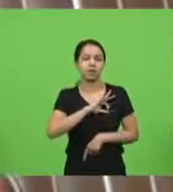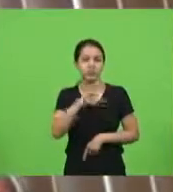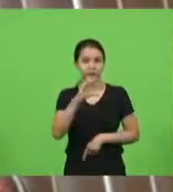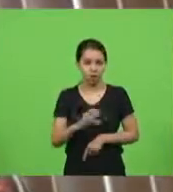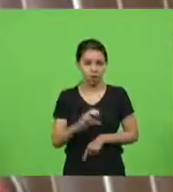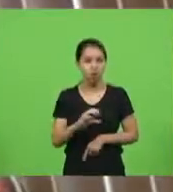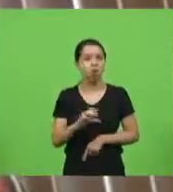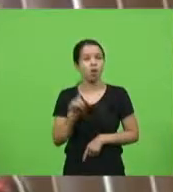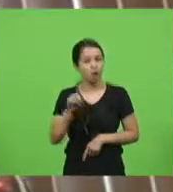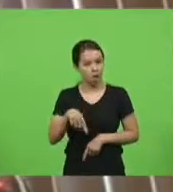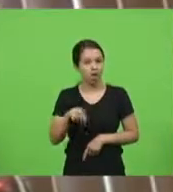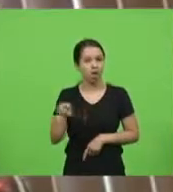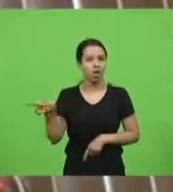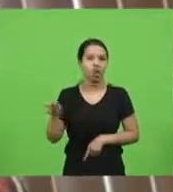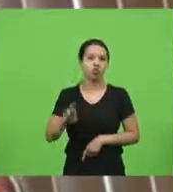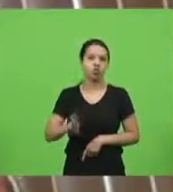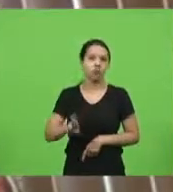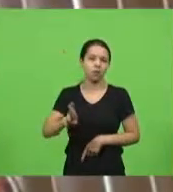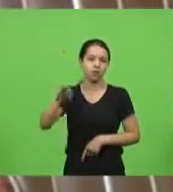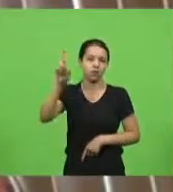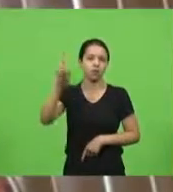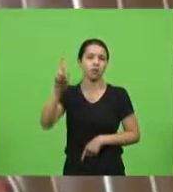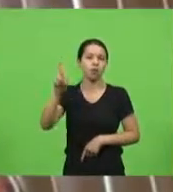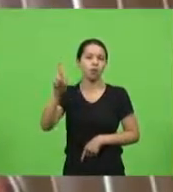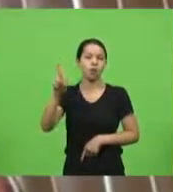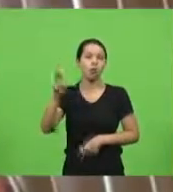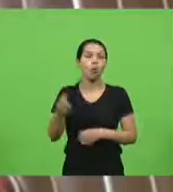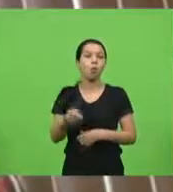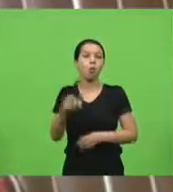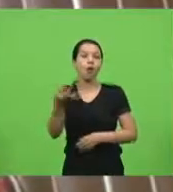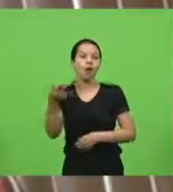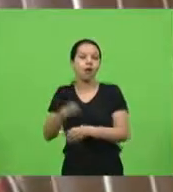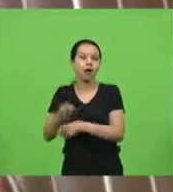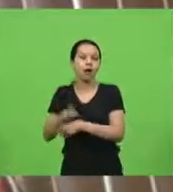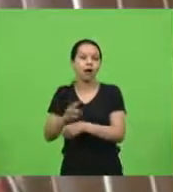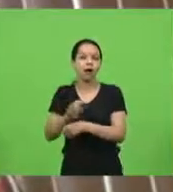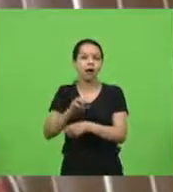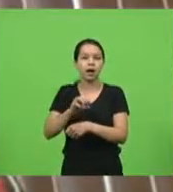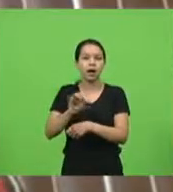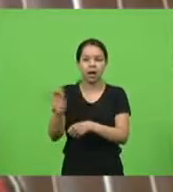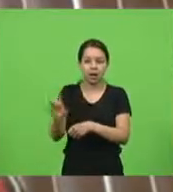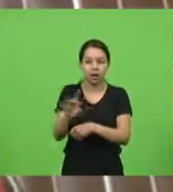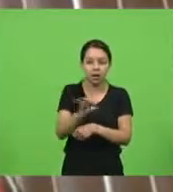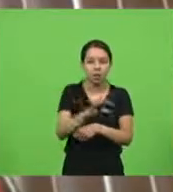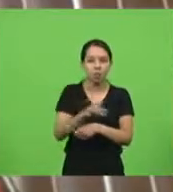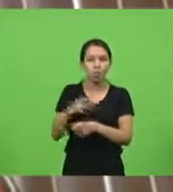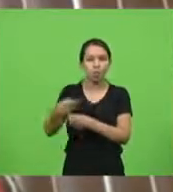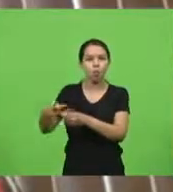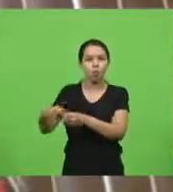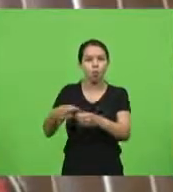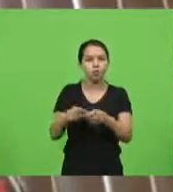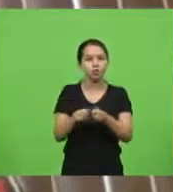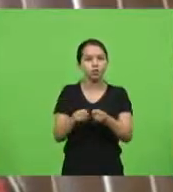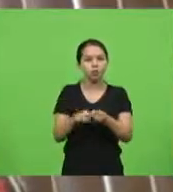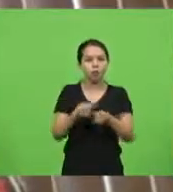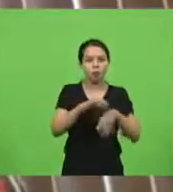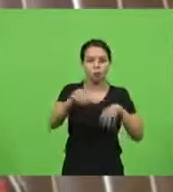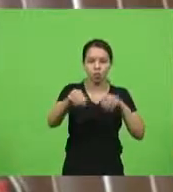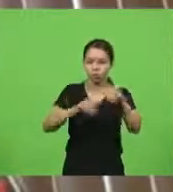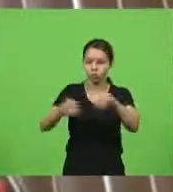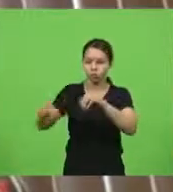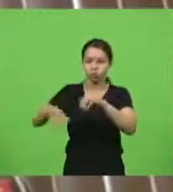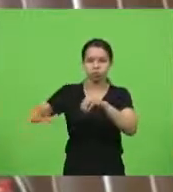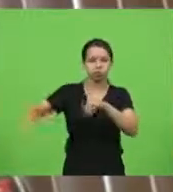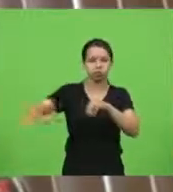responsáveis pela quantidade de vagas em cada município e pela transferência desses policiais militares, bombeiros